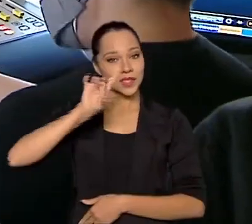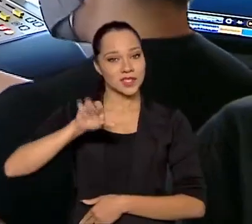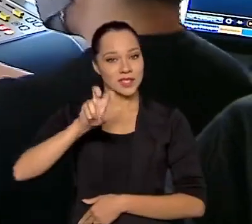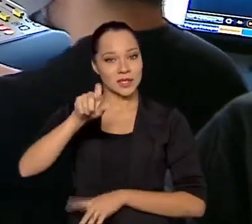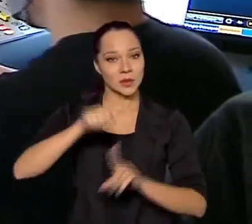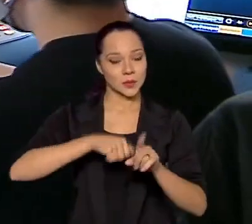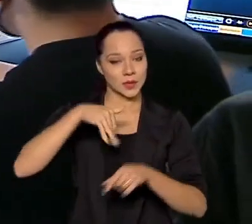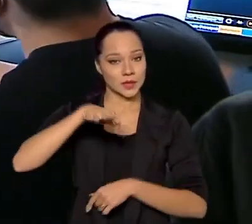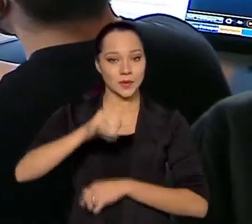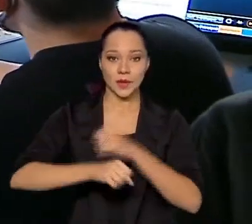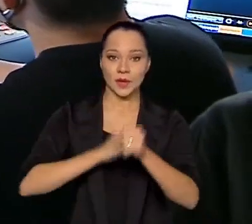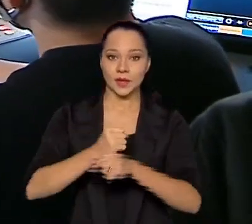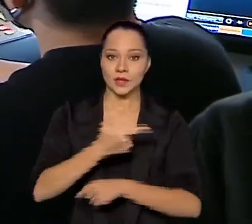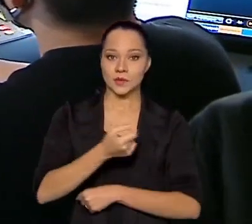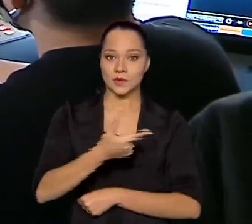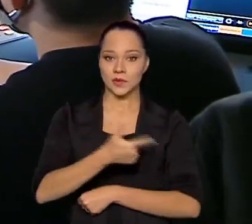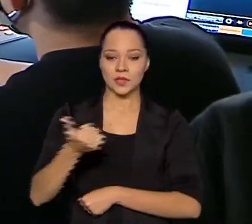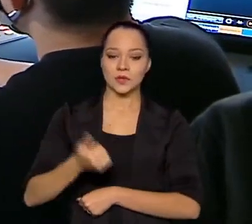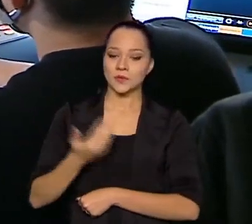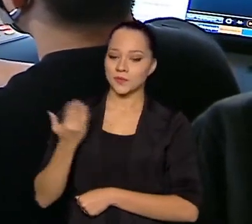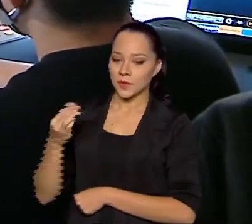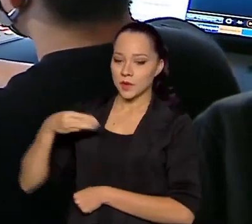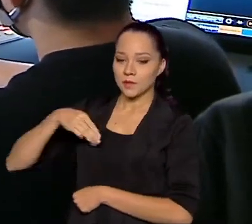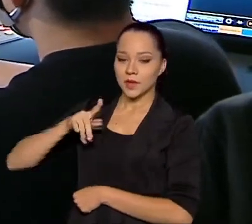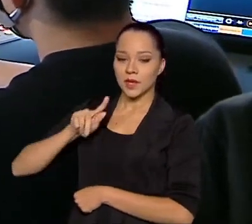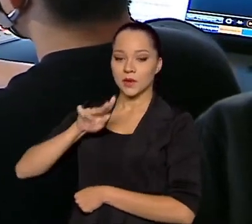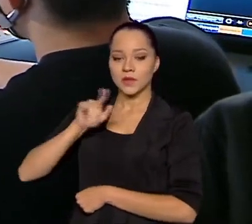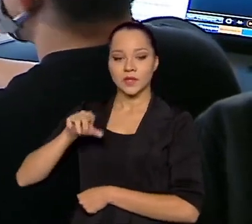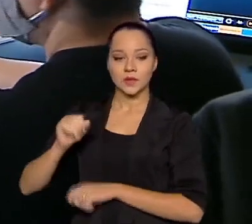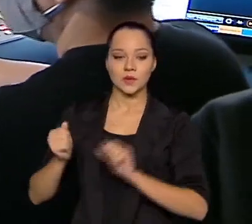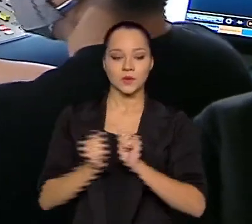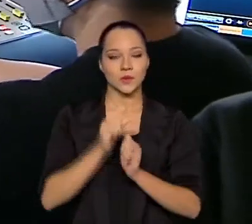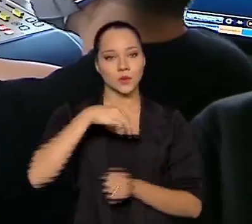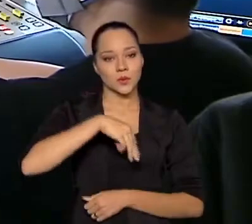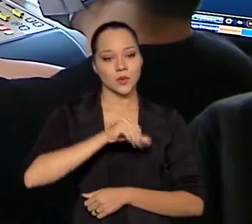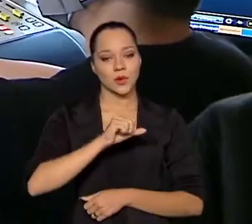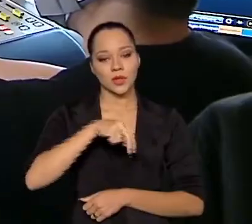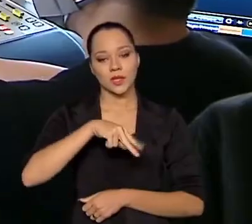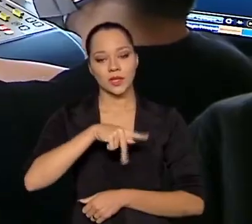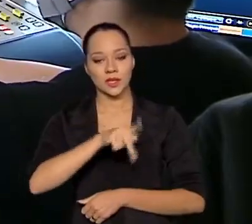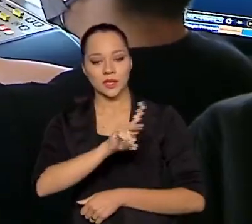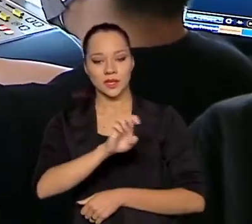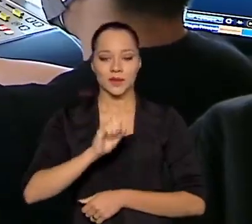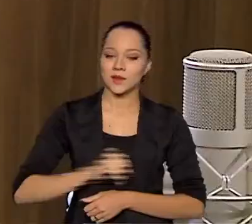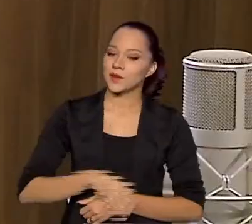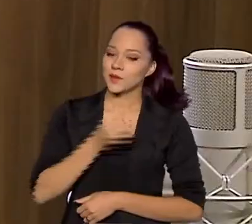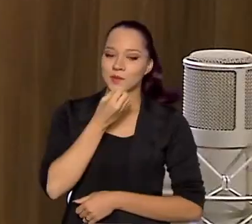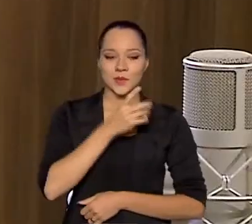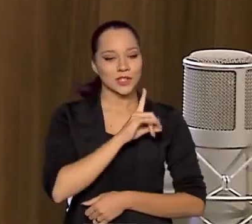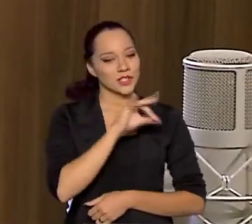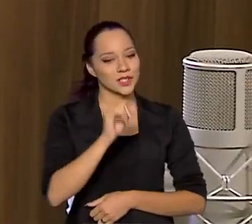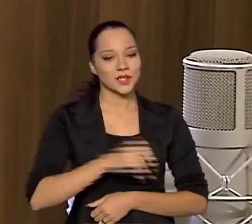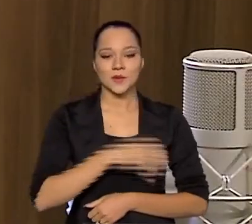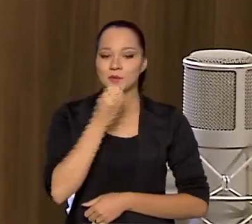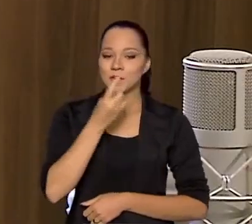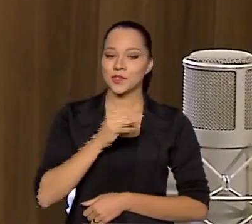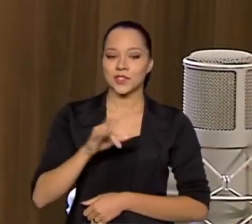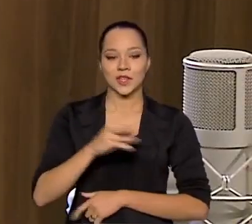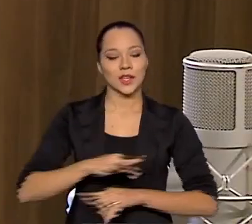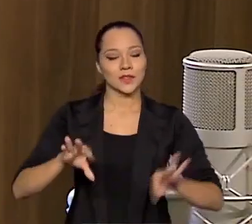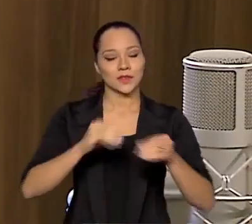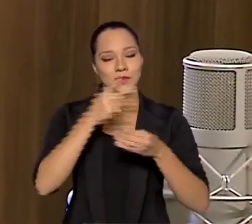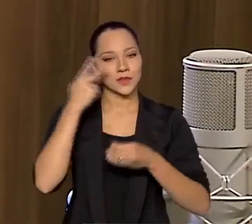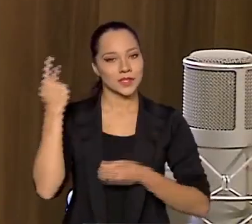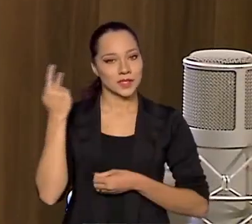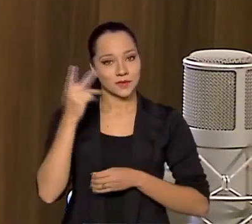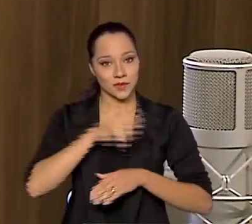5 de maio de 2021. Eu sou Miguelzinho Martins e estou na companhia de Monique Castilho. Bom dia, Monique. Bom dia, Miguelzinho. Bom dia a todos os